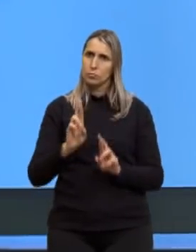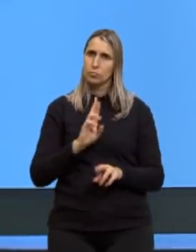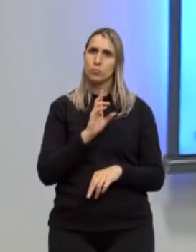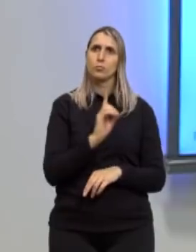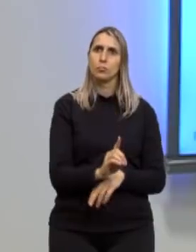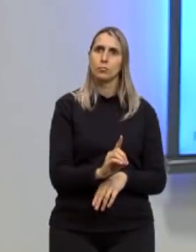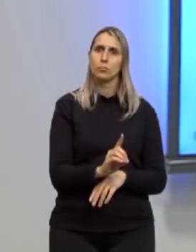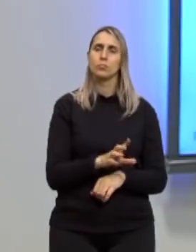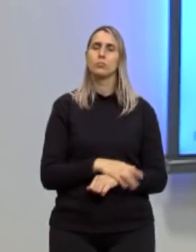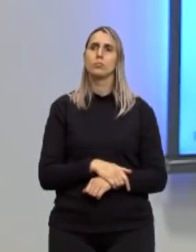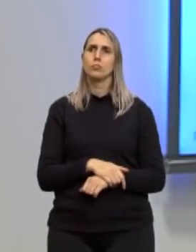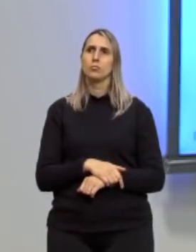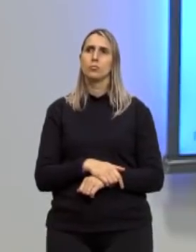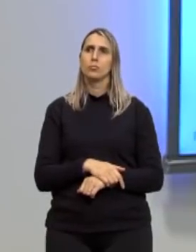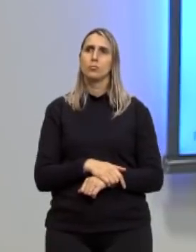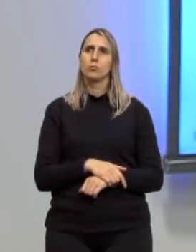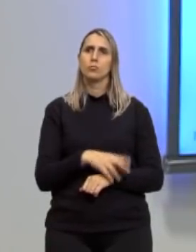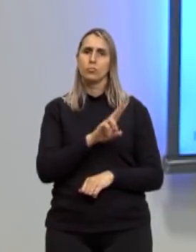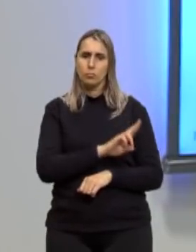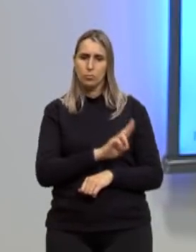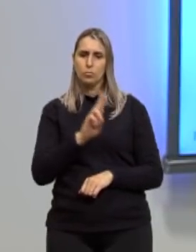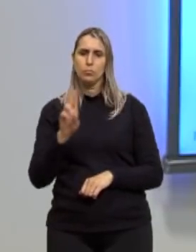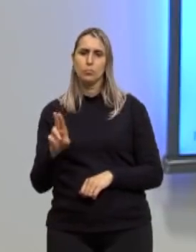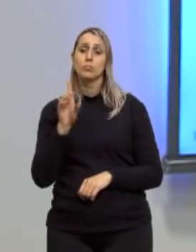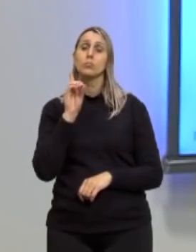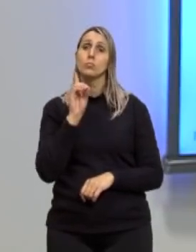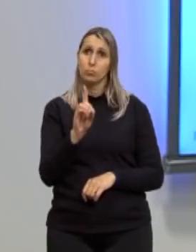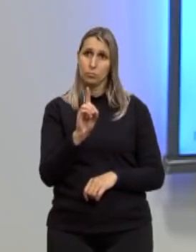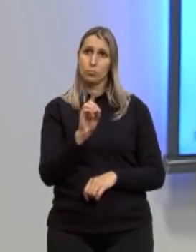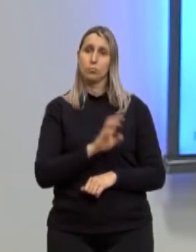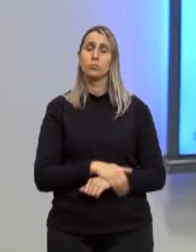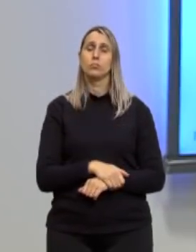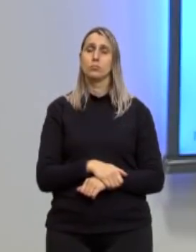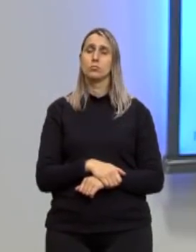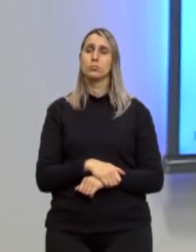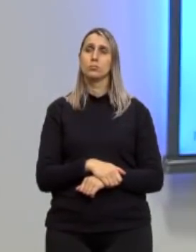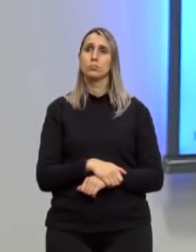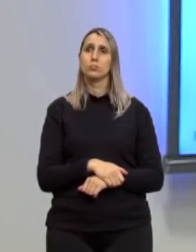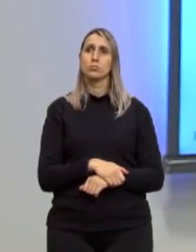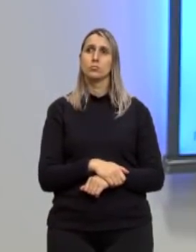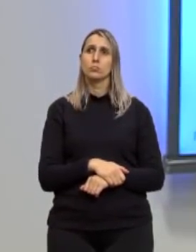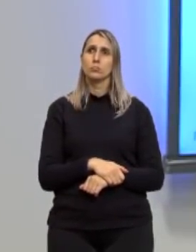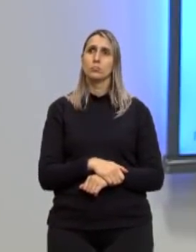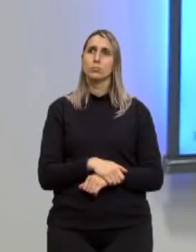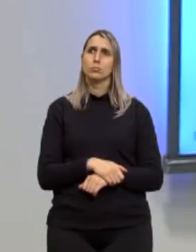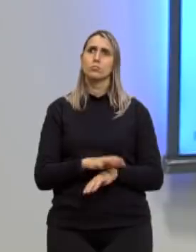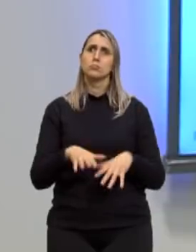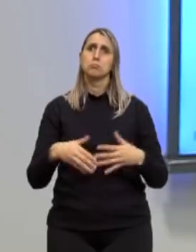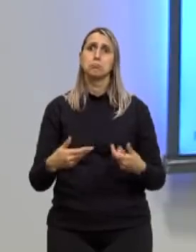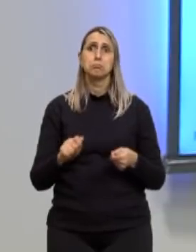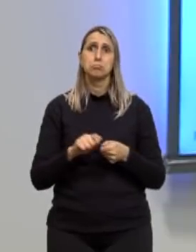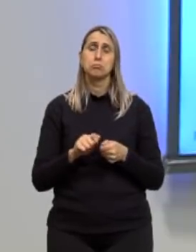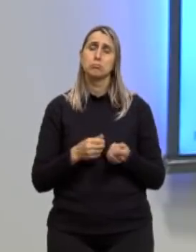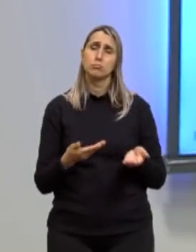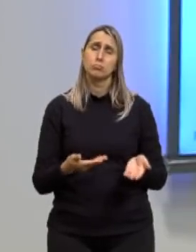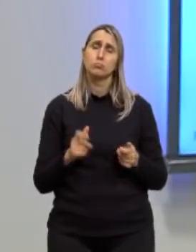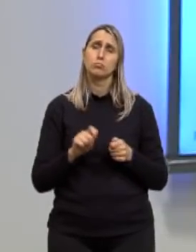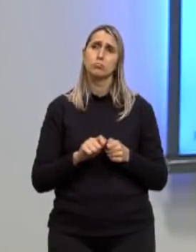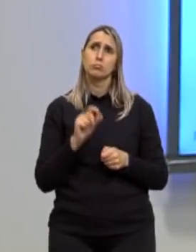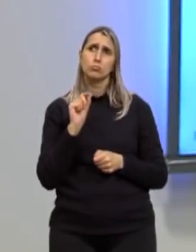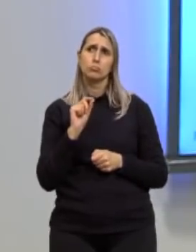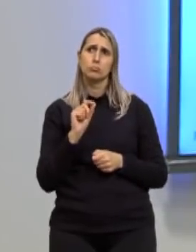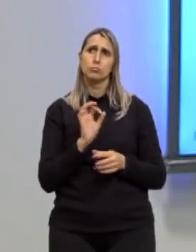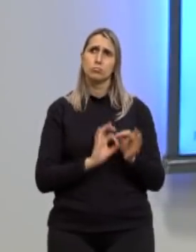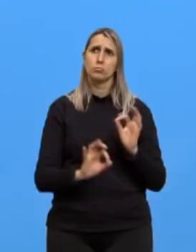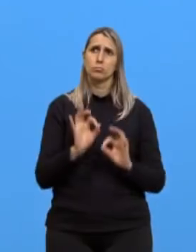de por exemplo a chamei de de né eu chamei de distância certo e aí quando a gente faz isso faz aqui ó